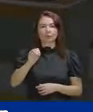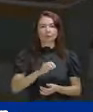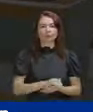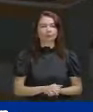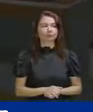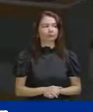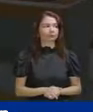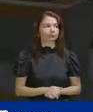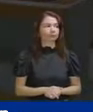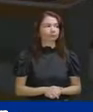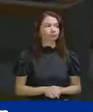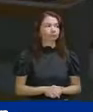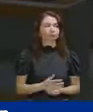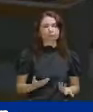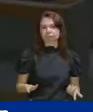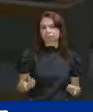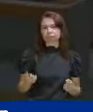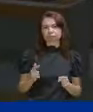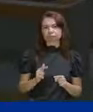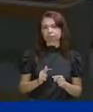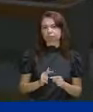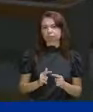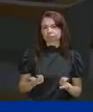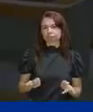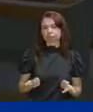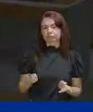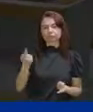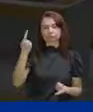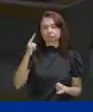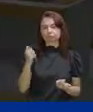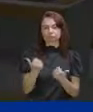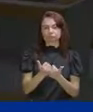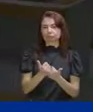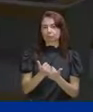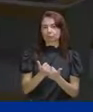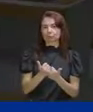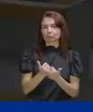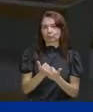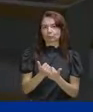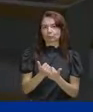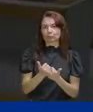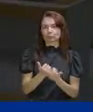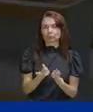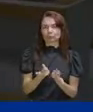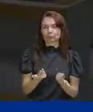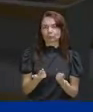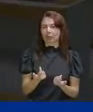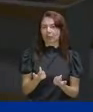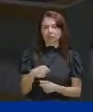eminentes pares, eu não vejo nenhuma razão. Foco na mesa lateral e direita. Doutora,